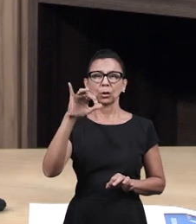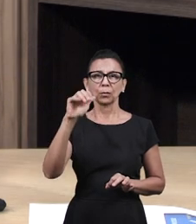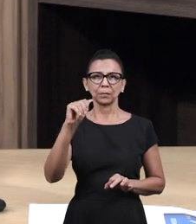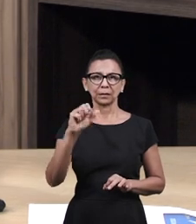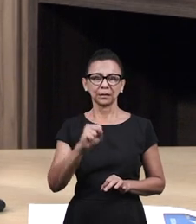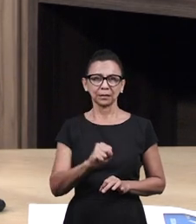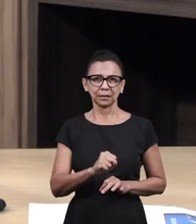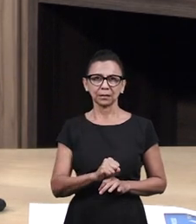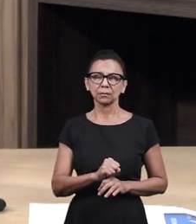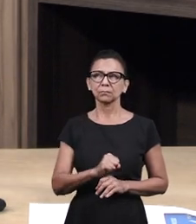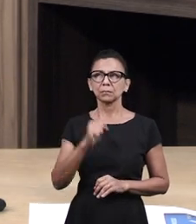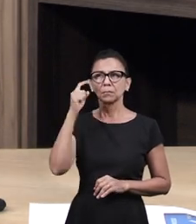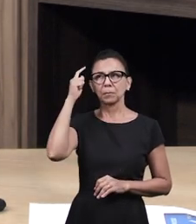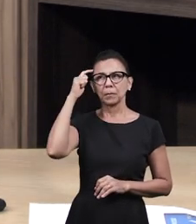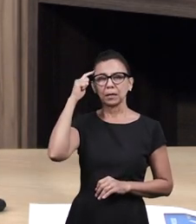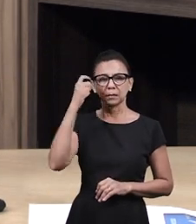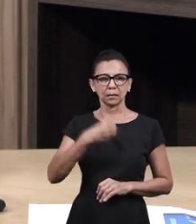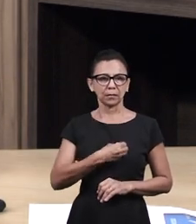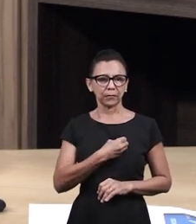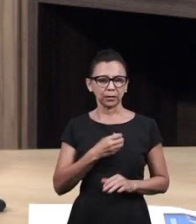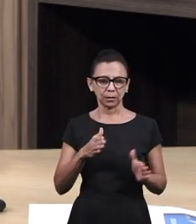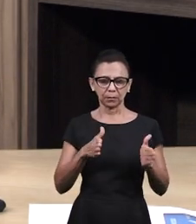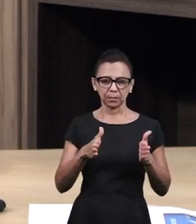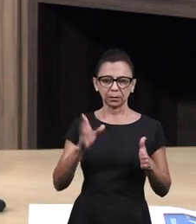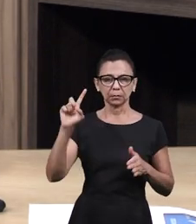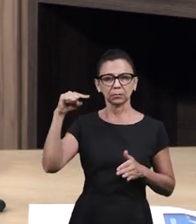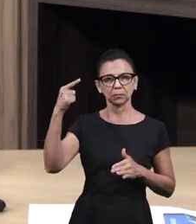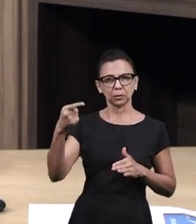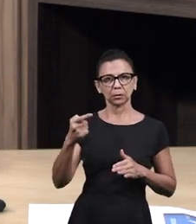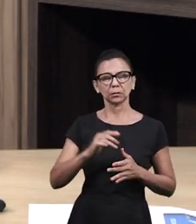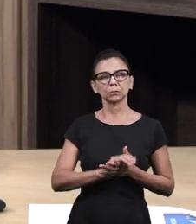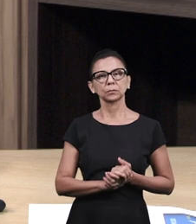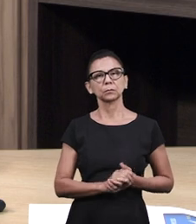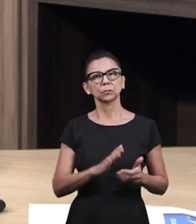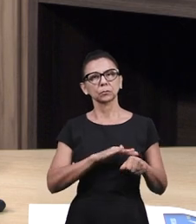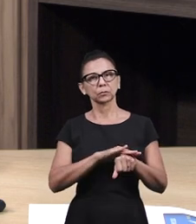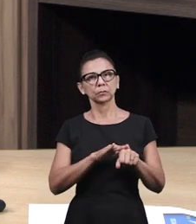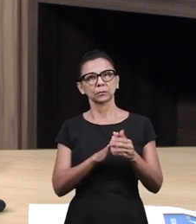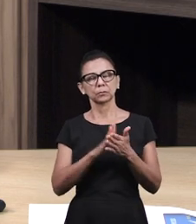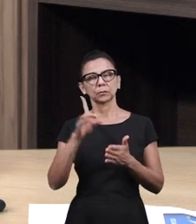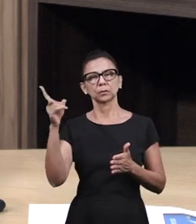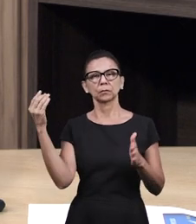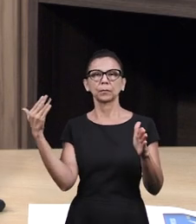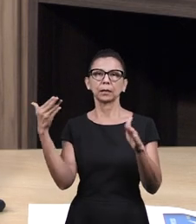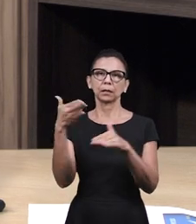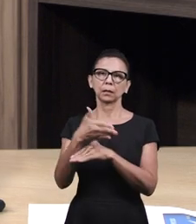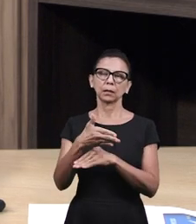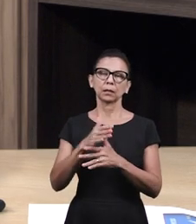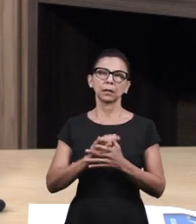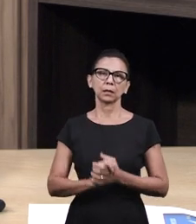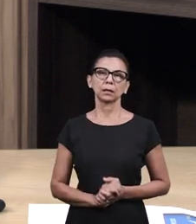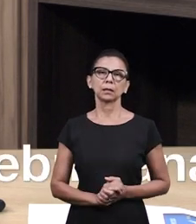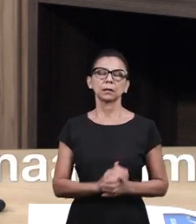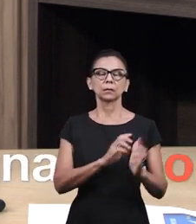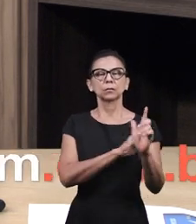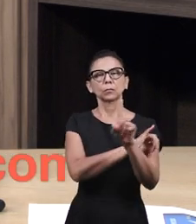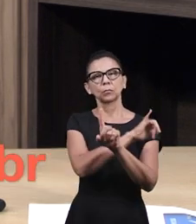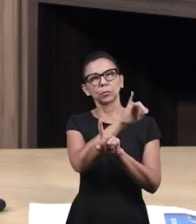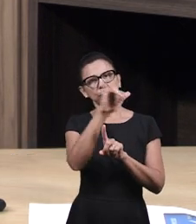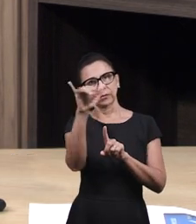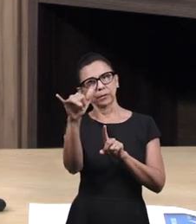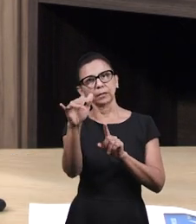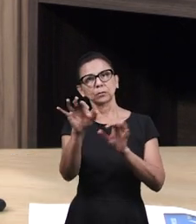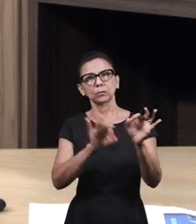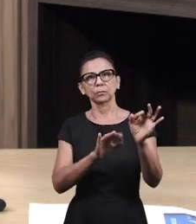sobre a vida, reflita sobre o tempo da vida e no próximo programa nós vamos então entrar naquilo que é o